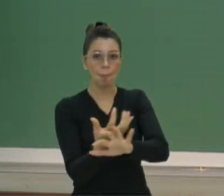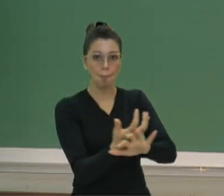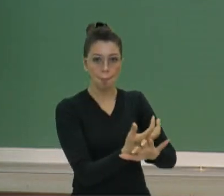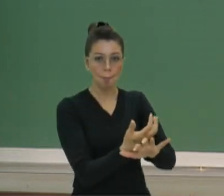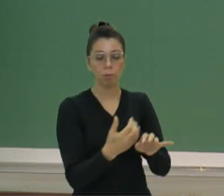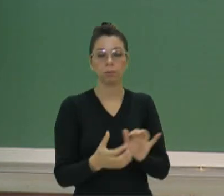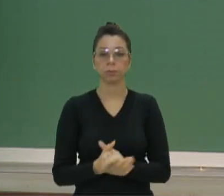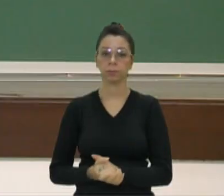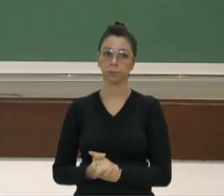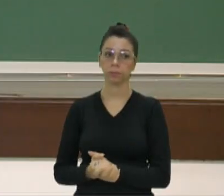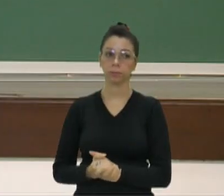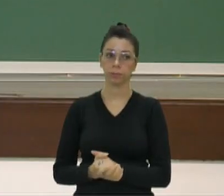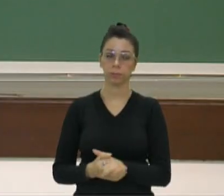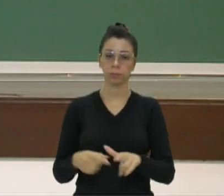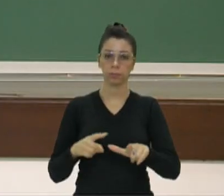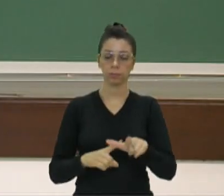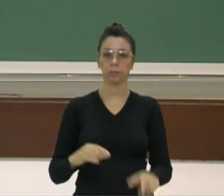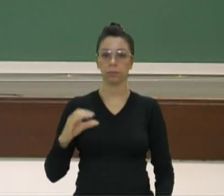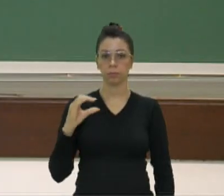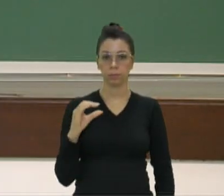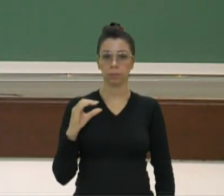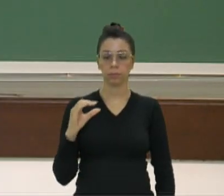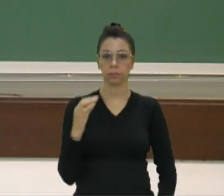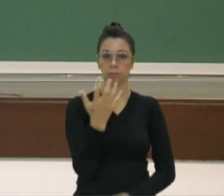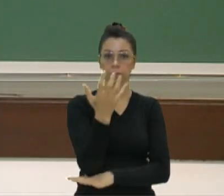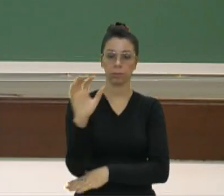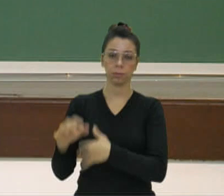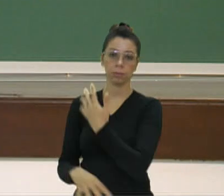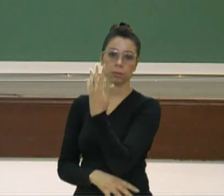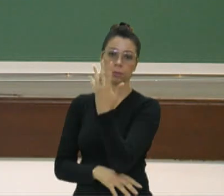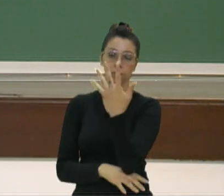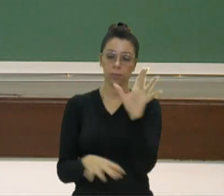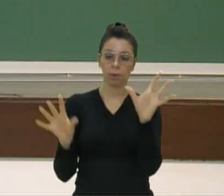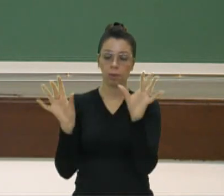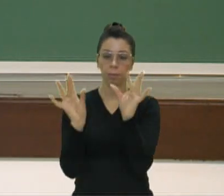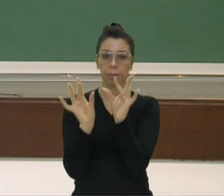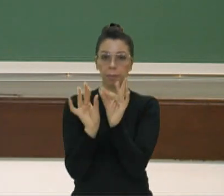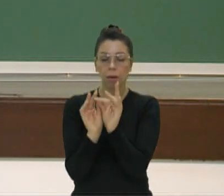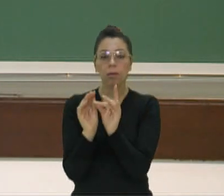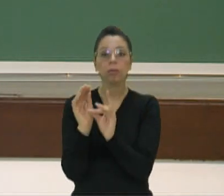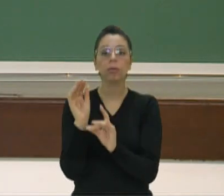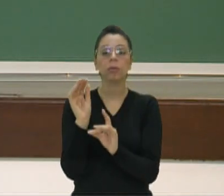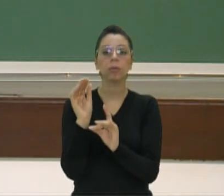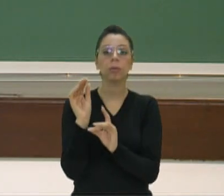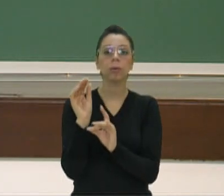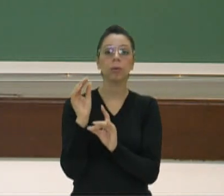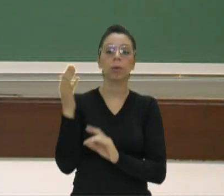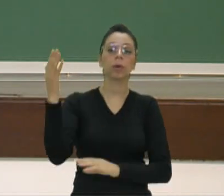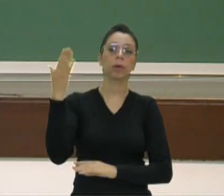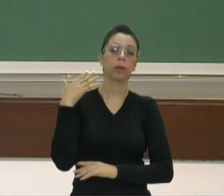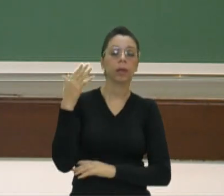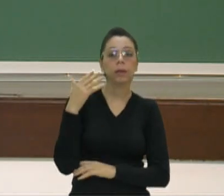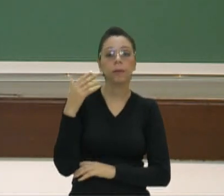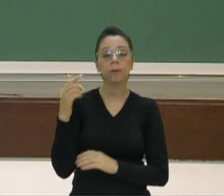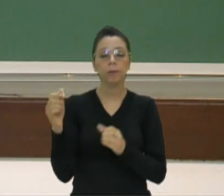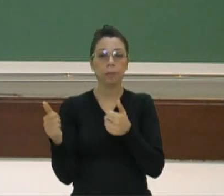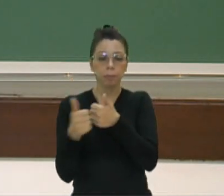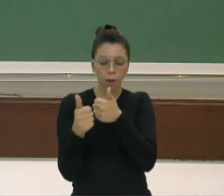ocupação. Já na letra C, as florestas temperadas próximas à linha do Equador, não. Nós temos as